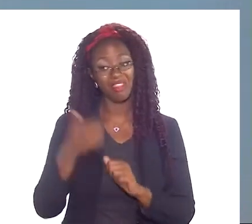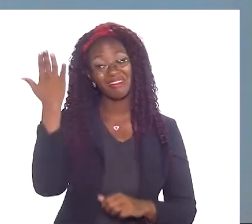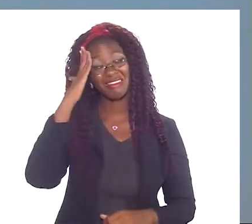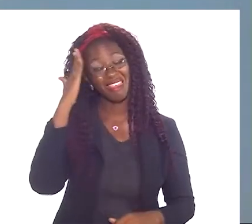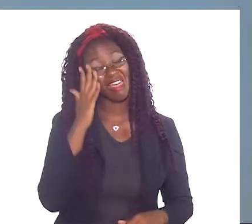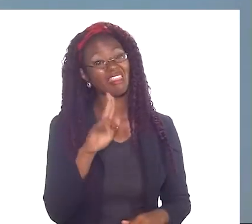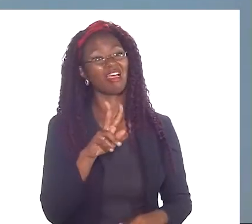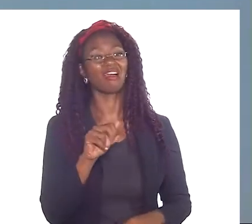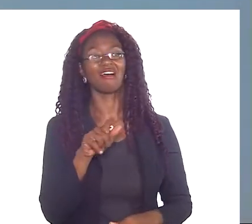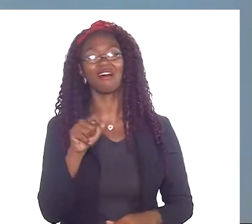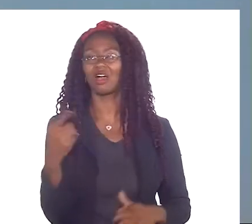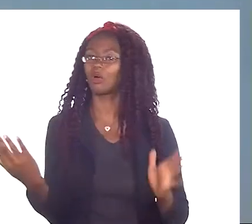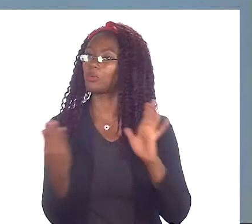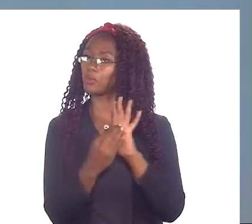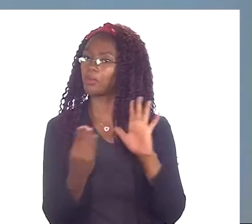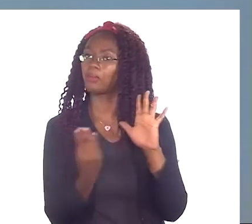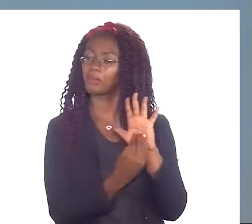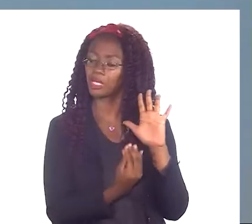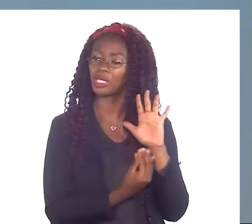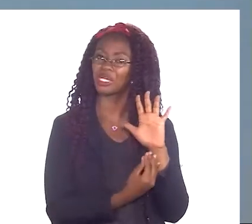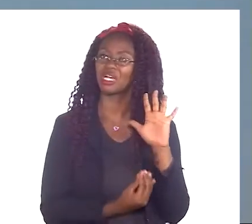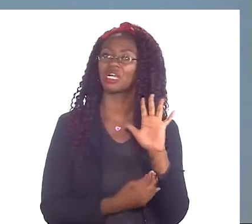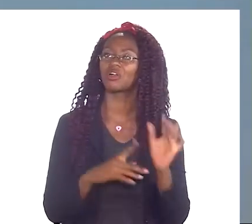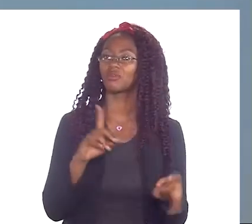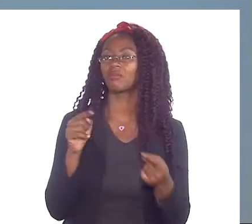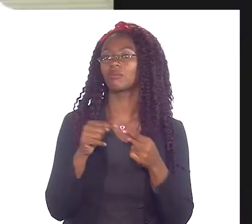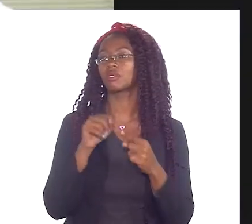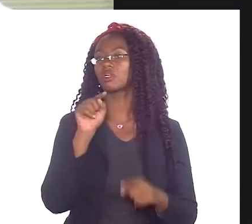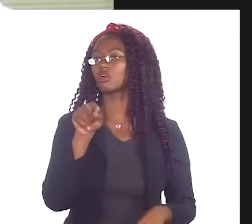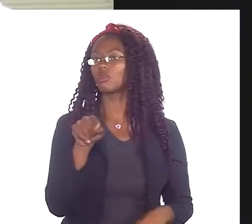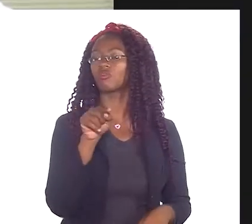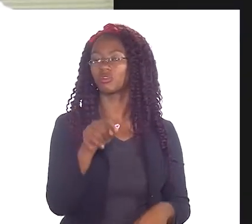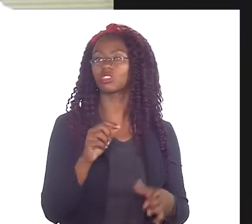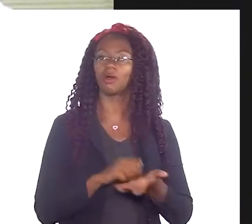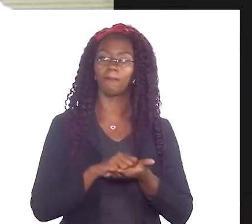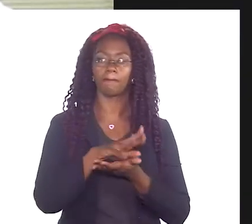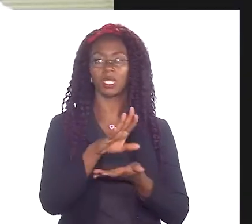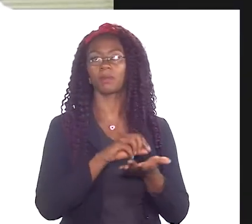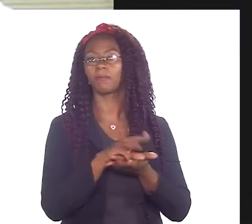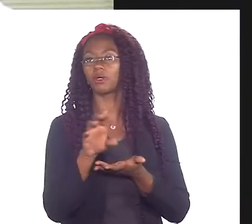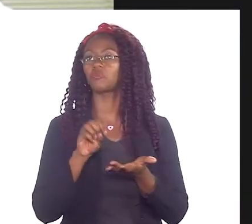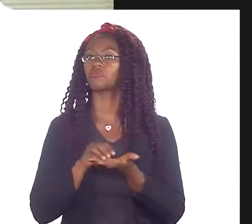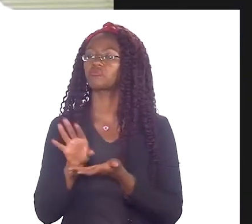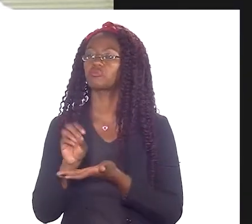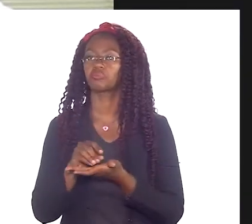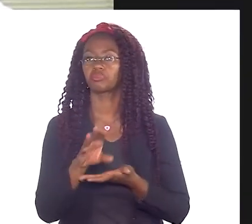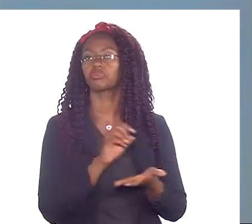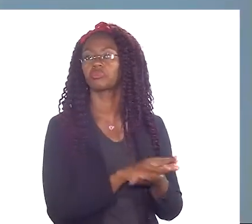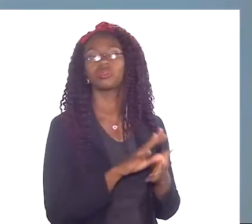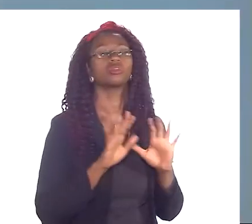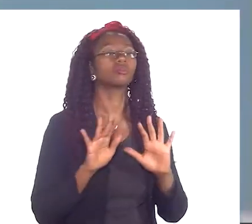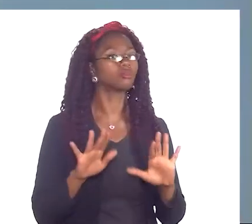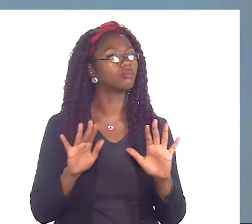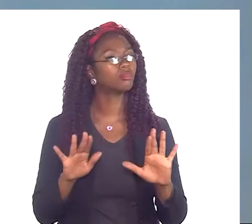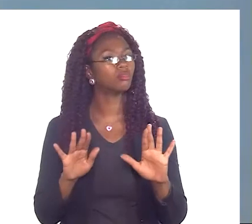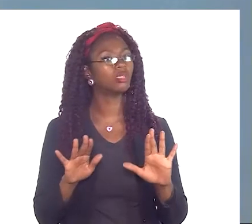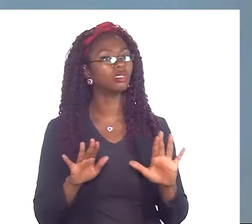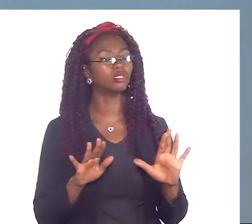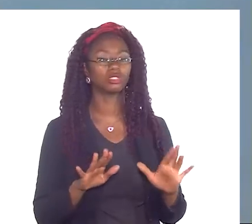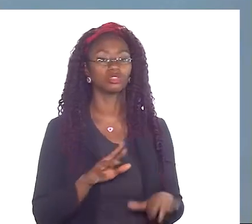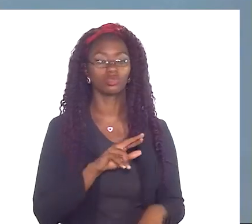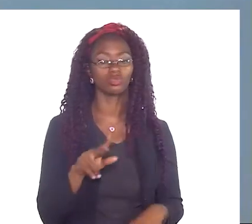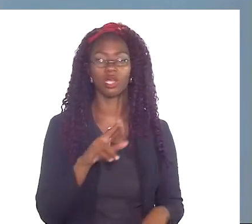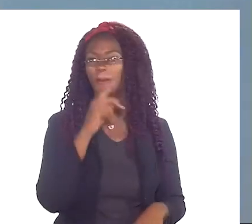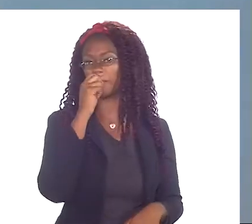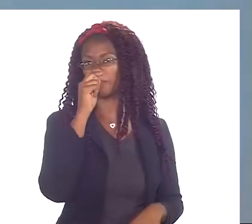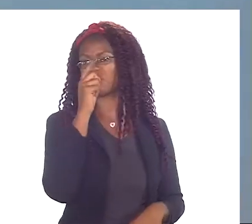customização, entende a posição e coloca no seu currículo de acordo para onde você está enviando, né? E então, essa questão de